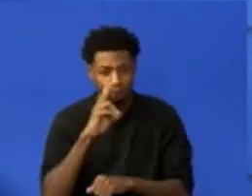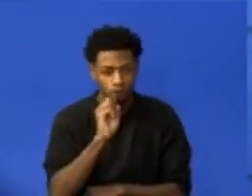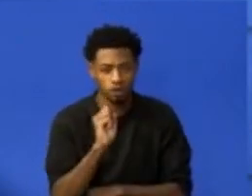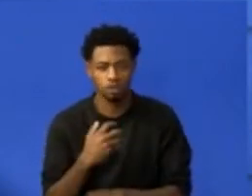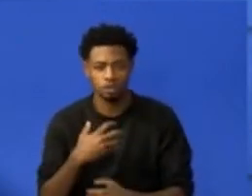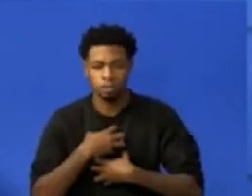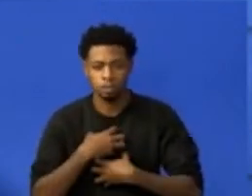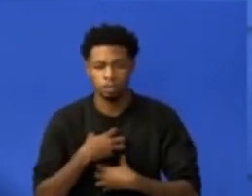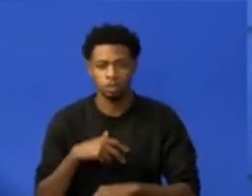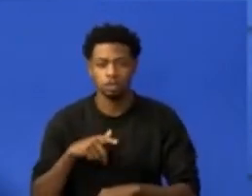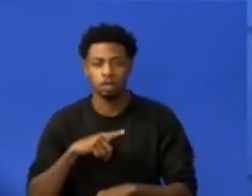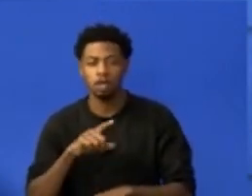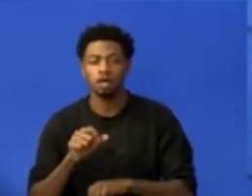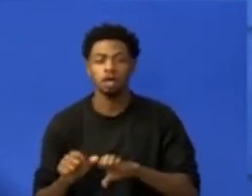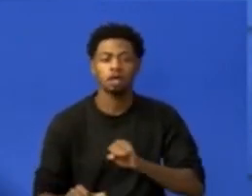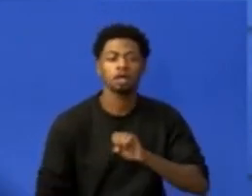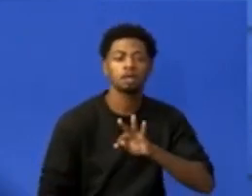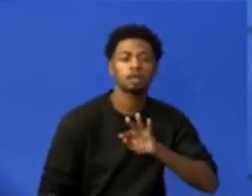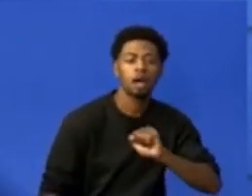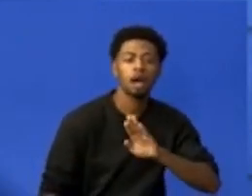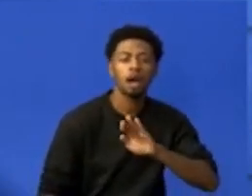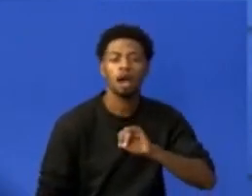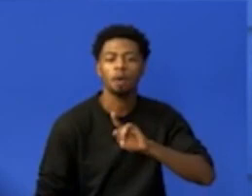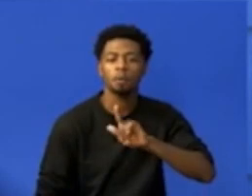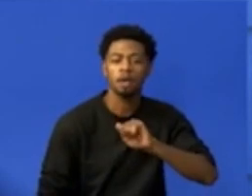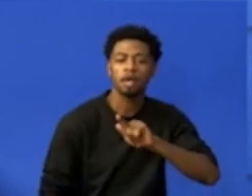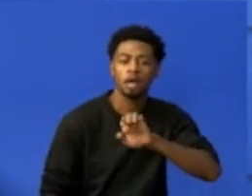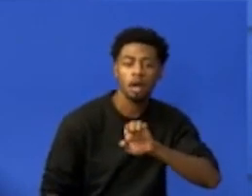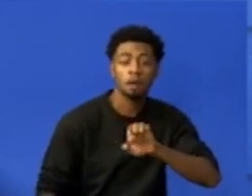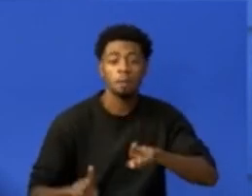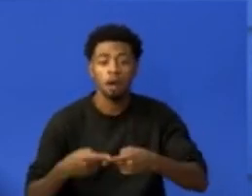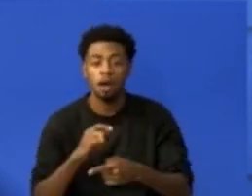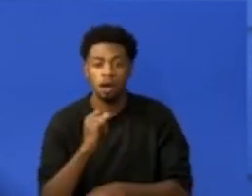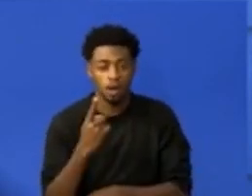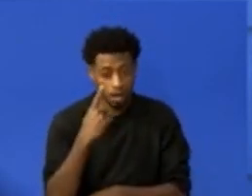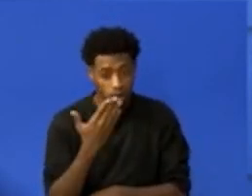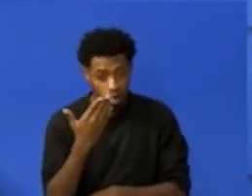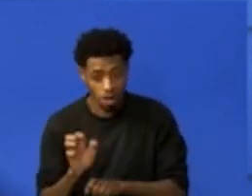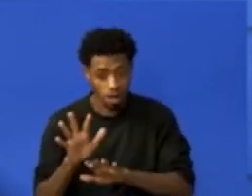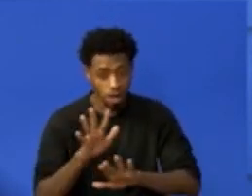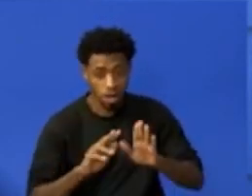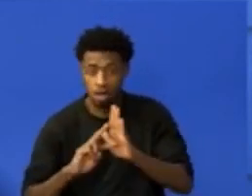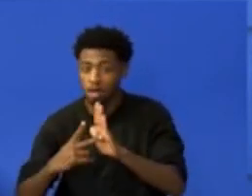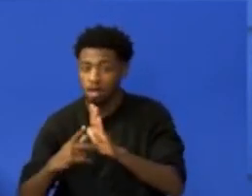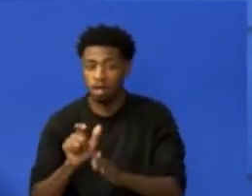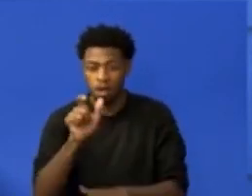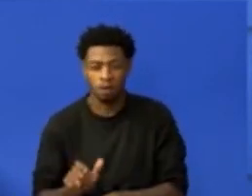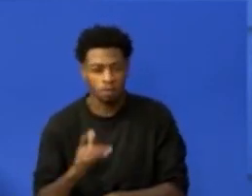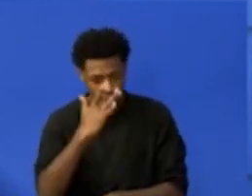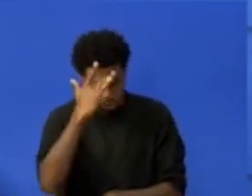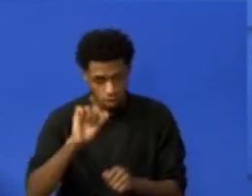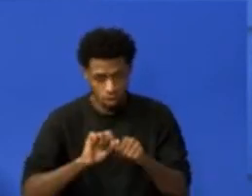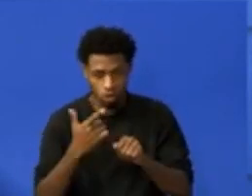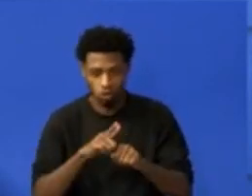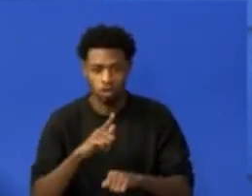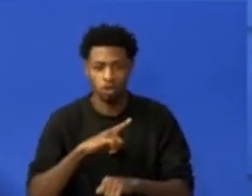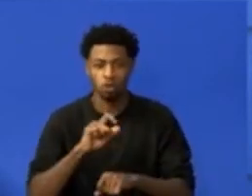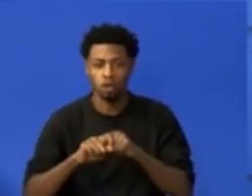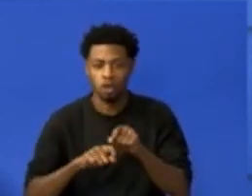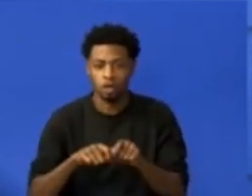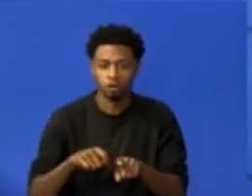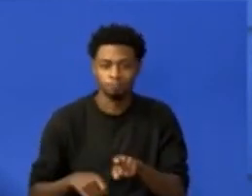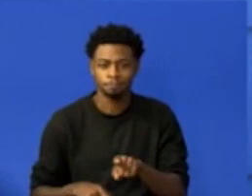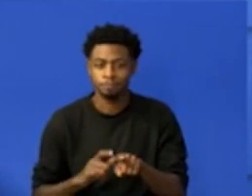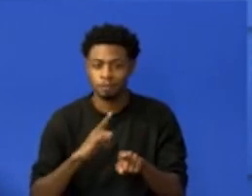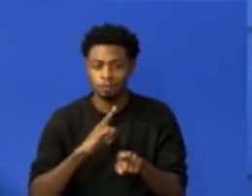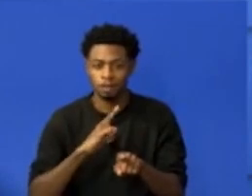com instabilidade. Só que o ponto da complexidade motora aqui, ele está mais voltado para a pessoa manter o equilíbrio. Então, ela vai